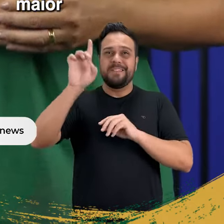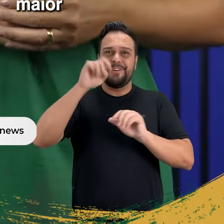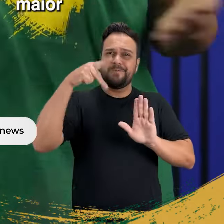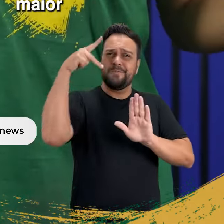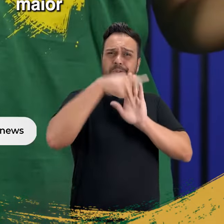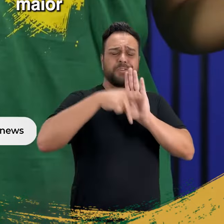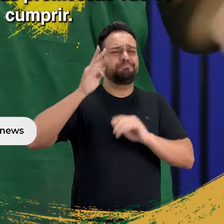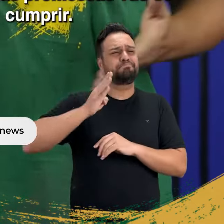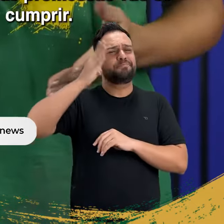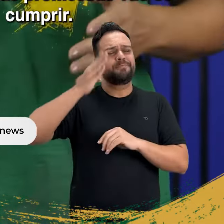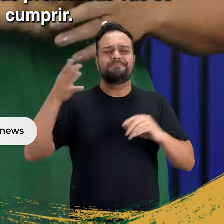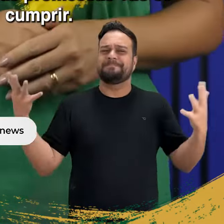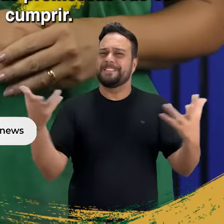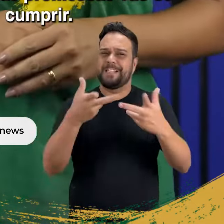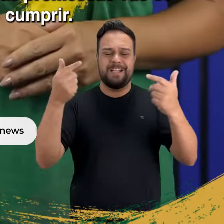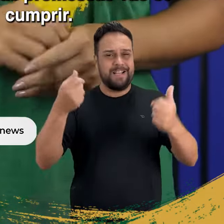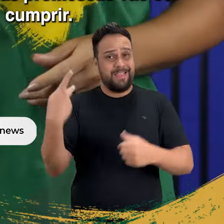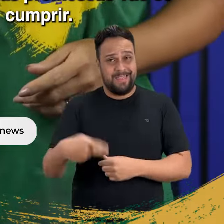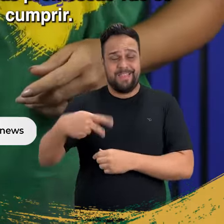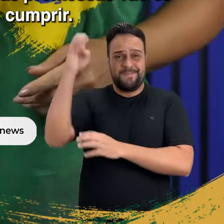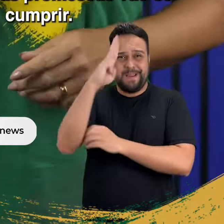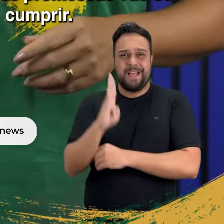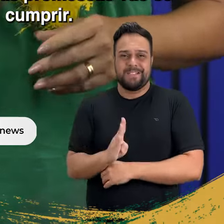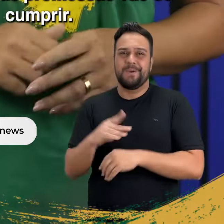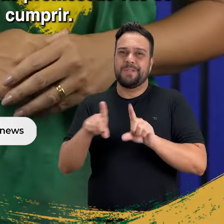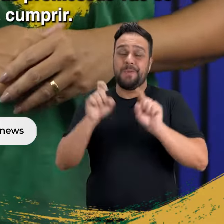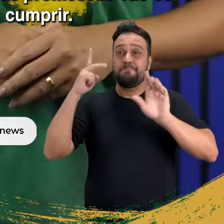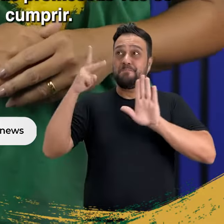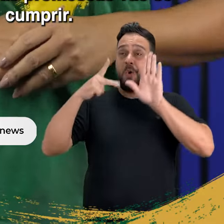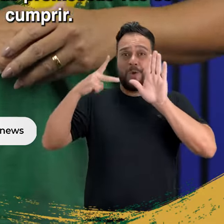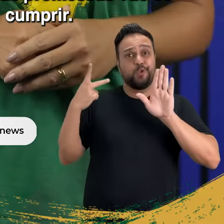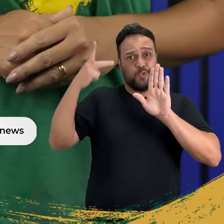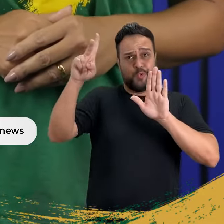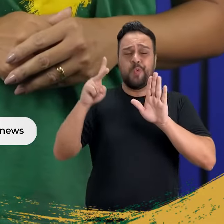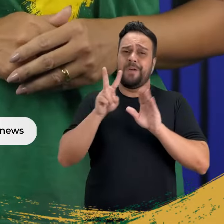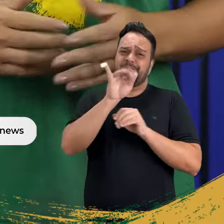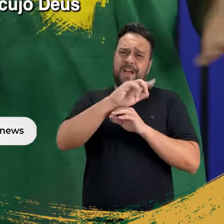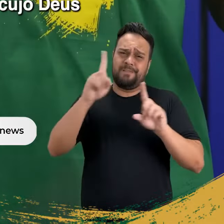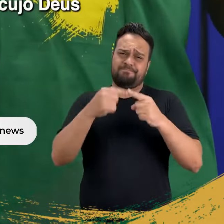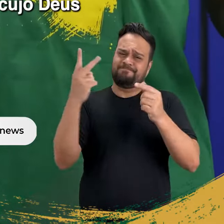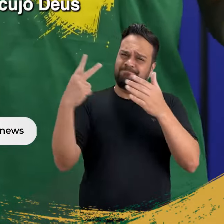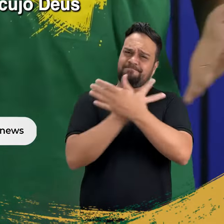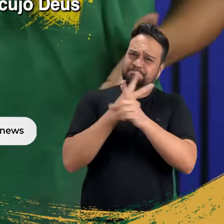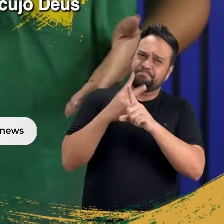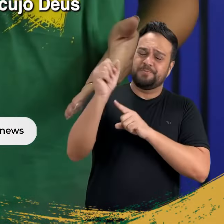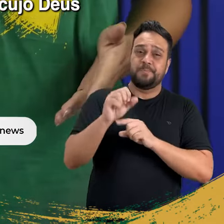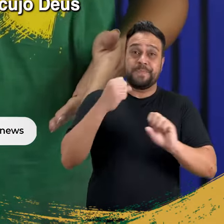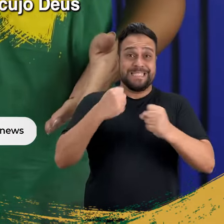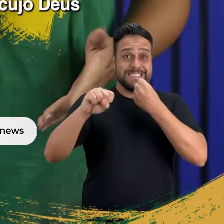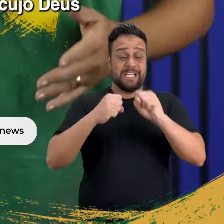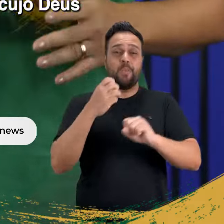projeto muito maior para o nosso Brasil e que as suas promessas vão se cumprir Salmos